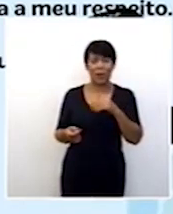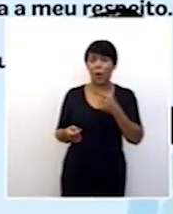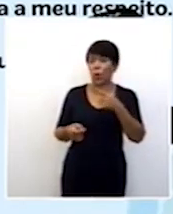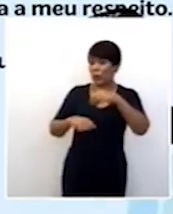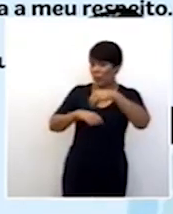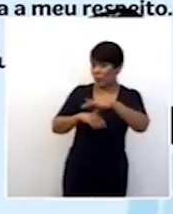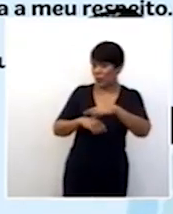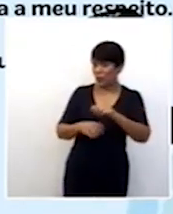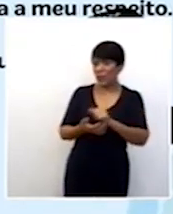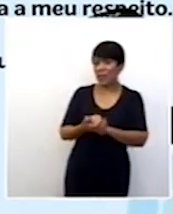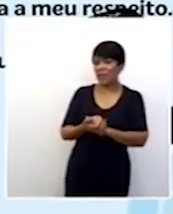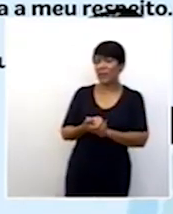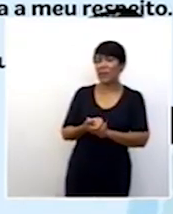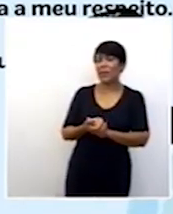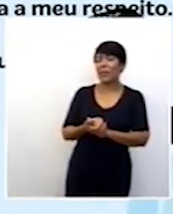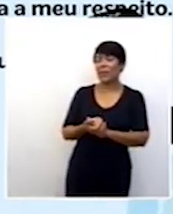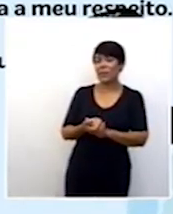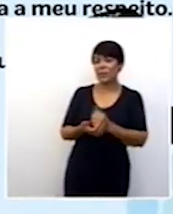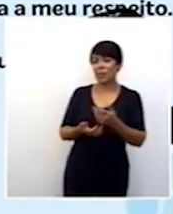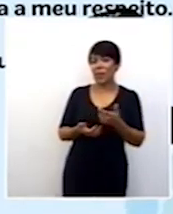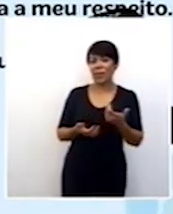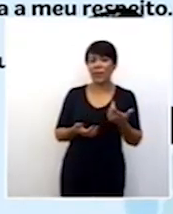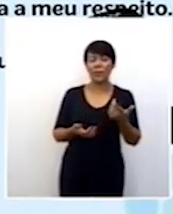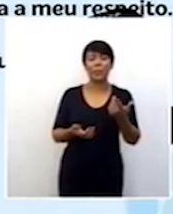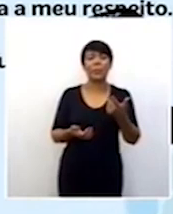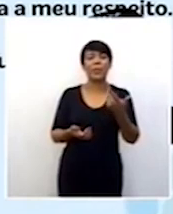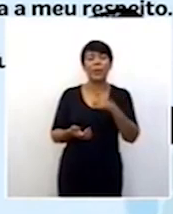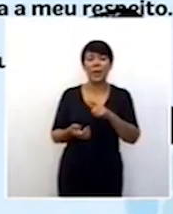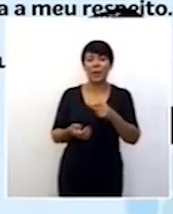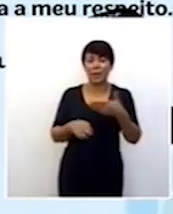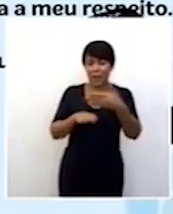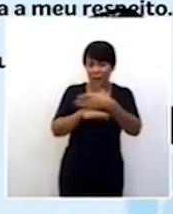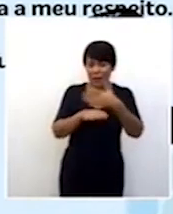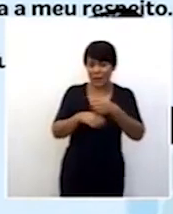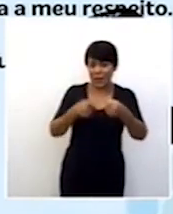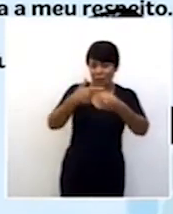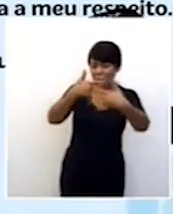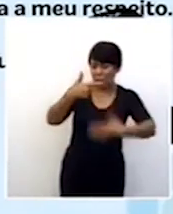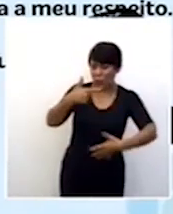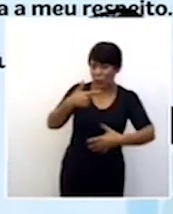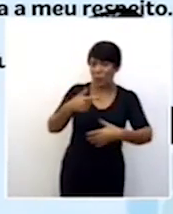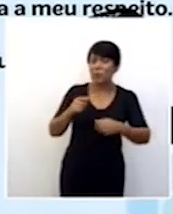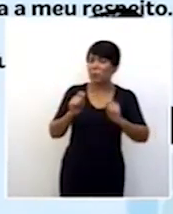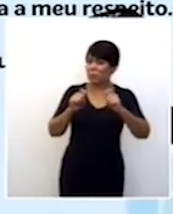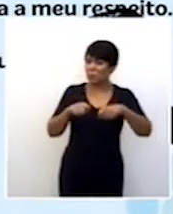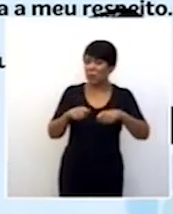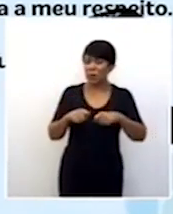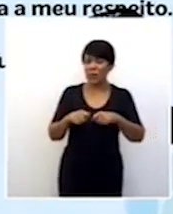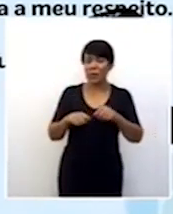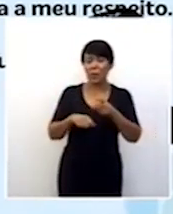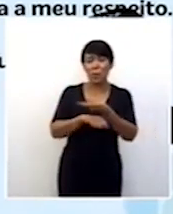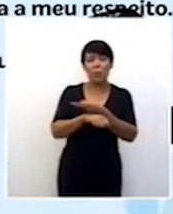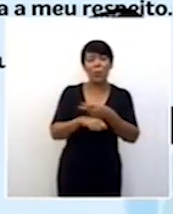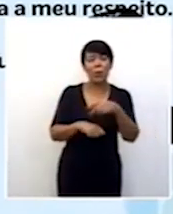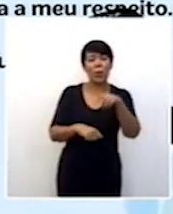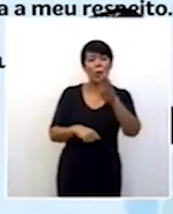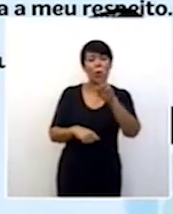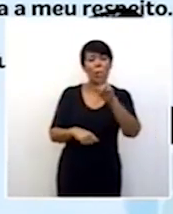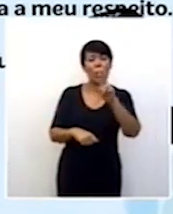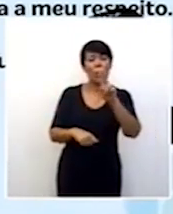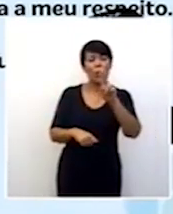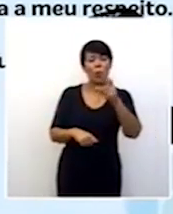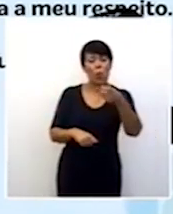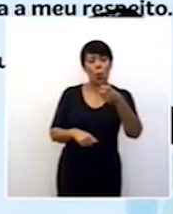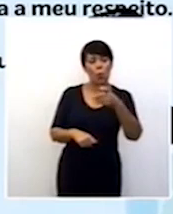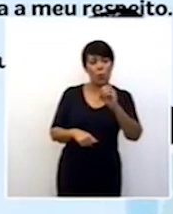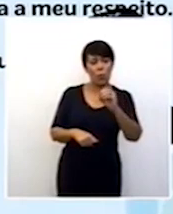outra dica. Para quem está aí e tem acesso ao Google, joga aí pra gente o bruxo do Cosme Velho. O bruxo do Cosme